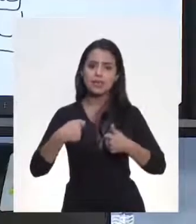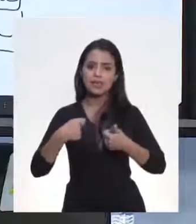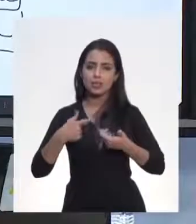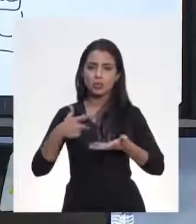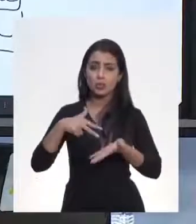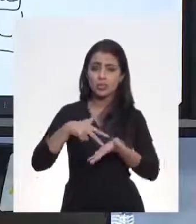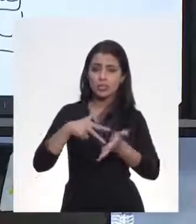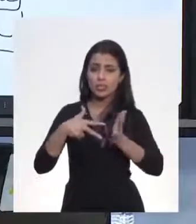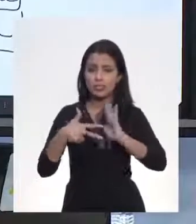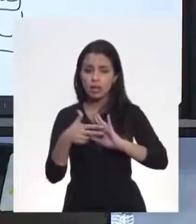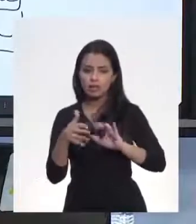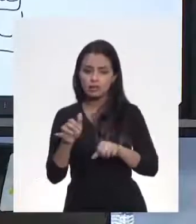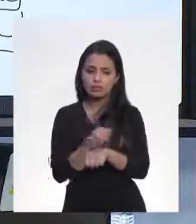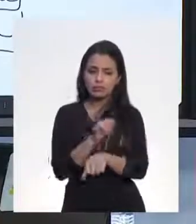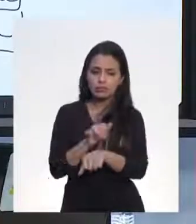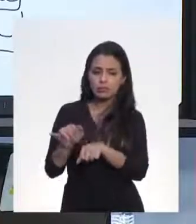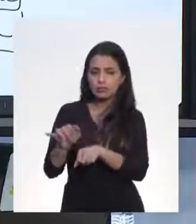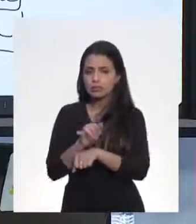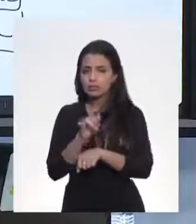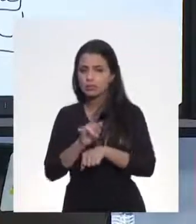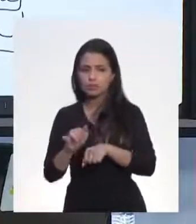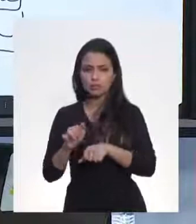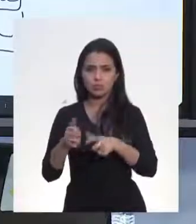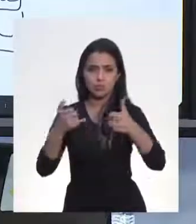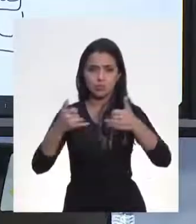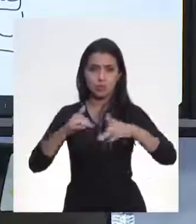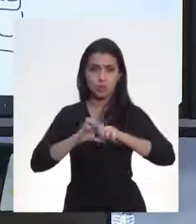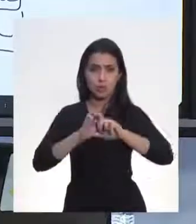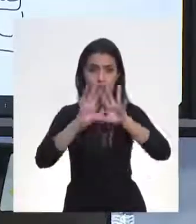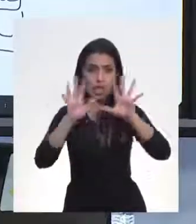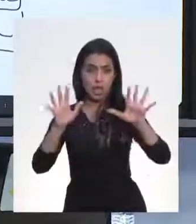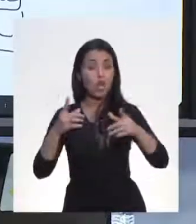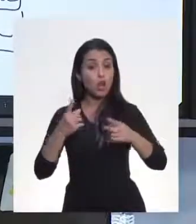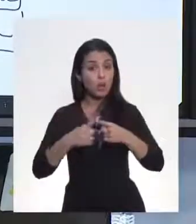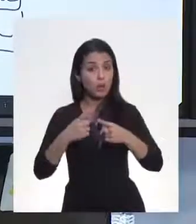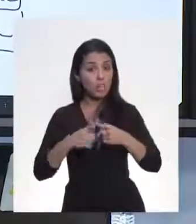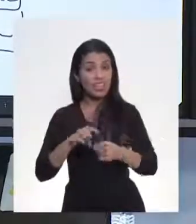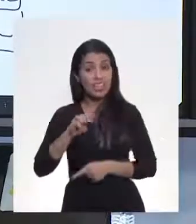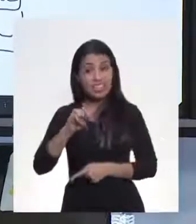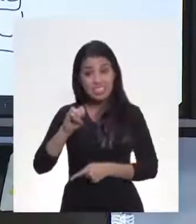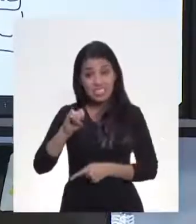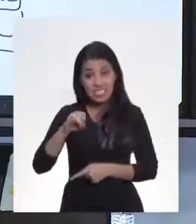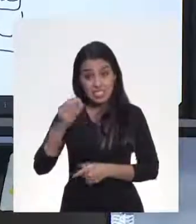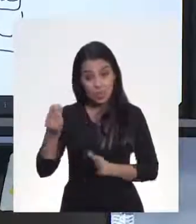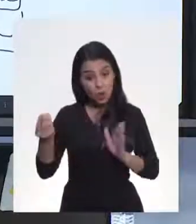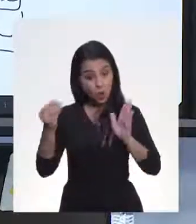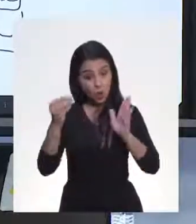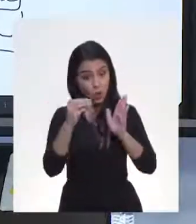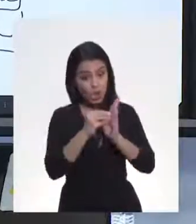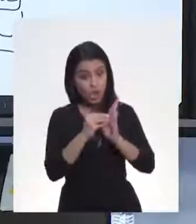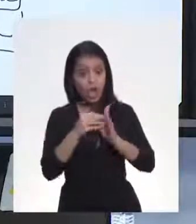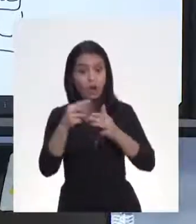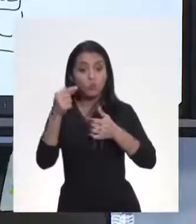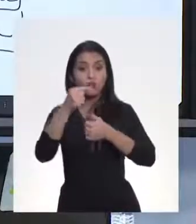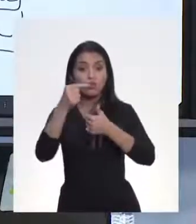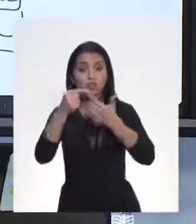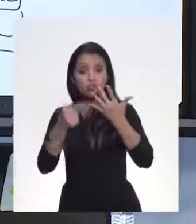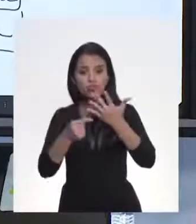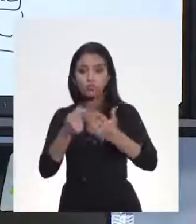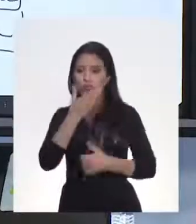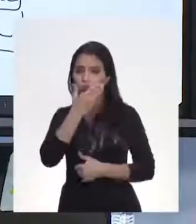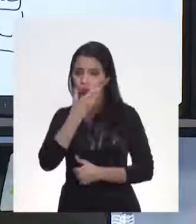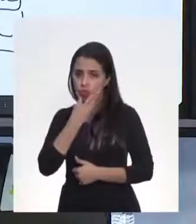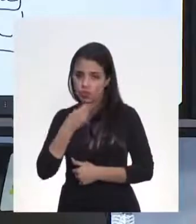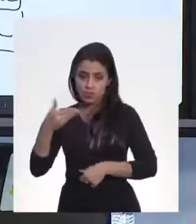depende da minha intenção. Eu precisei restringir. Não estou falando de todos. Se eu escrever isso na minha produção de texto, os homens colaboram